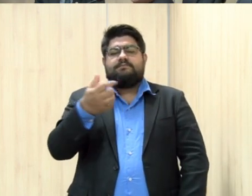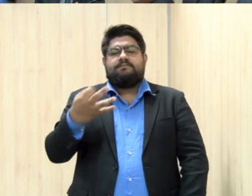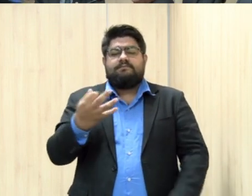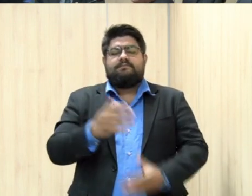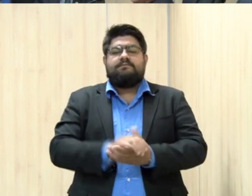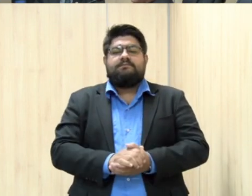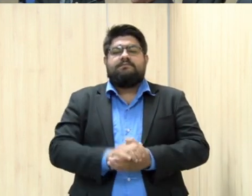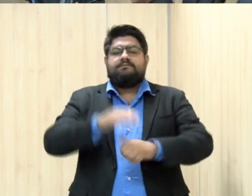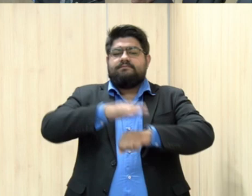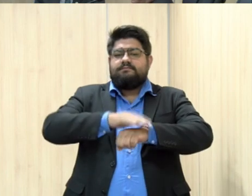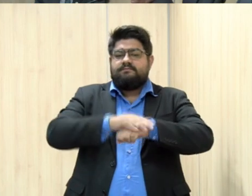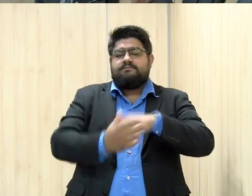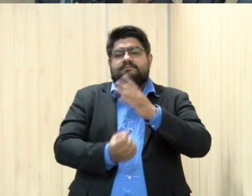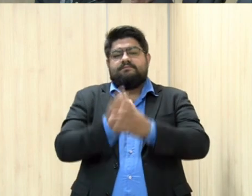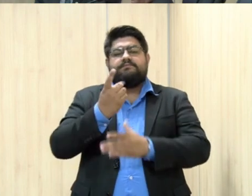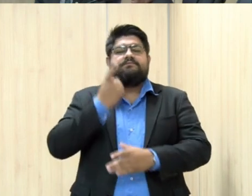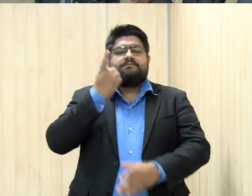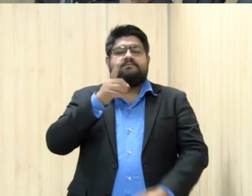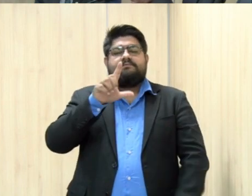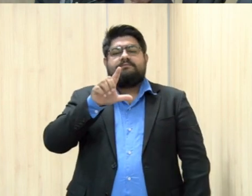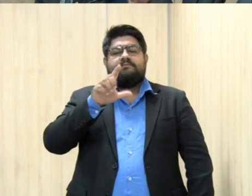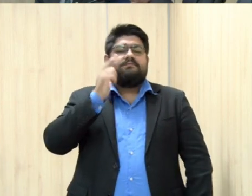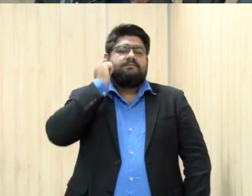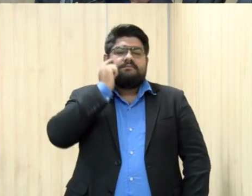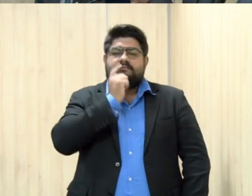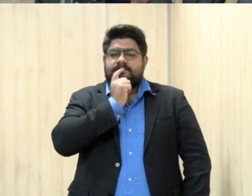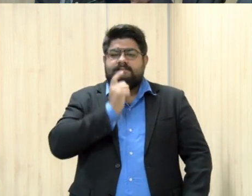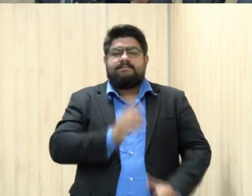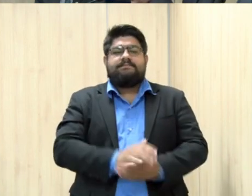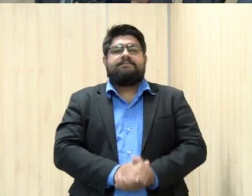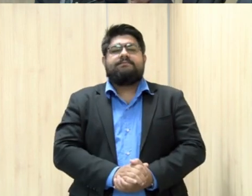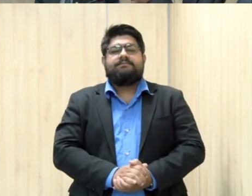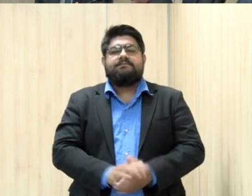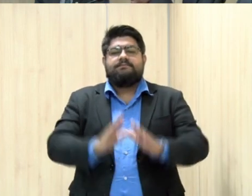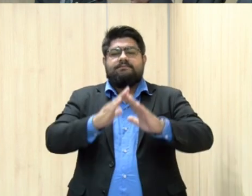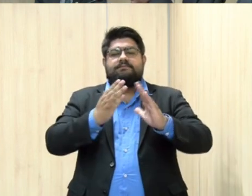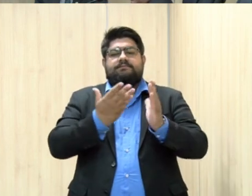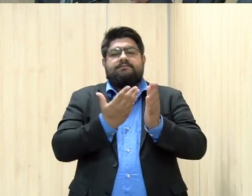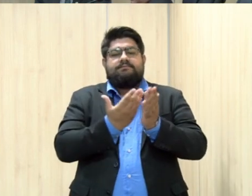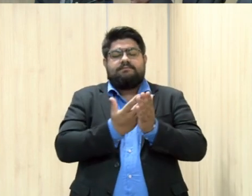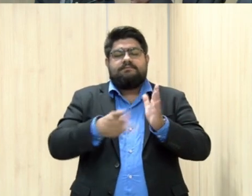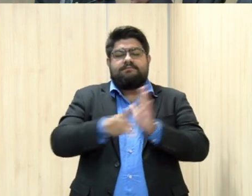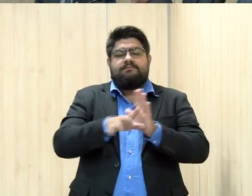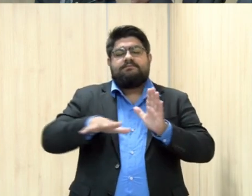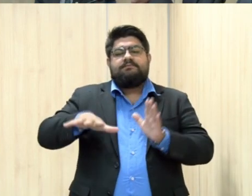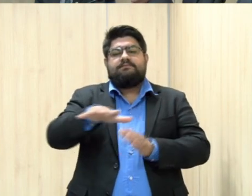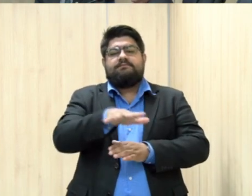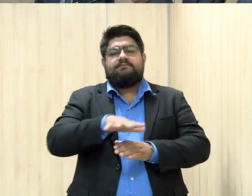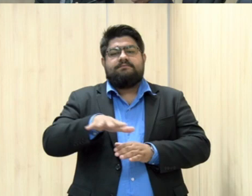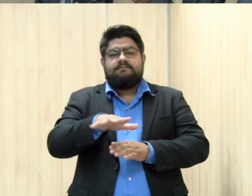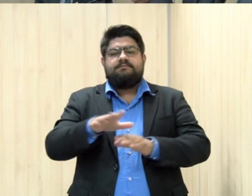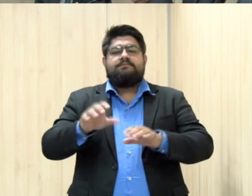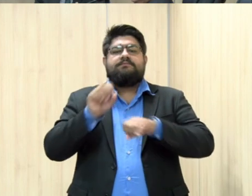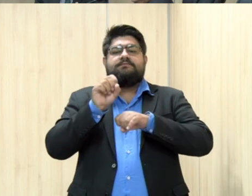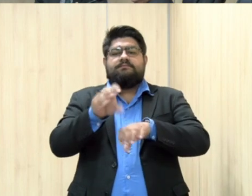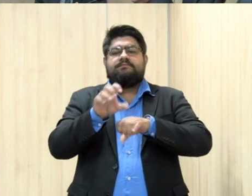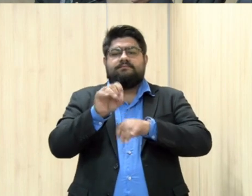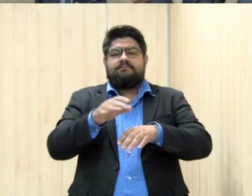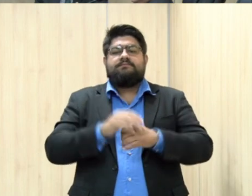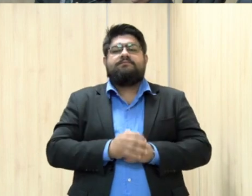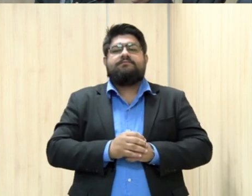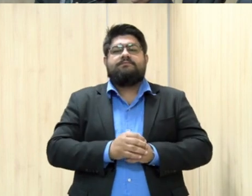de autoria Deputado Laerte Gomes as escolas pertencentes à rede pública Estadual de Ensino